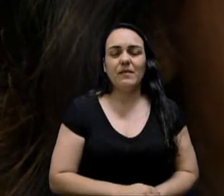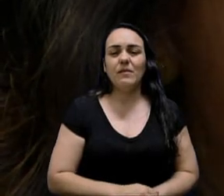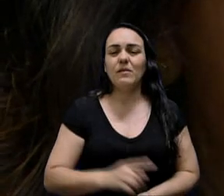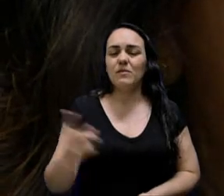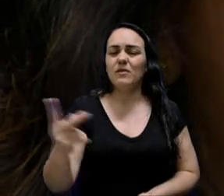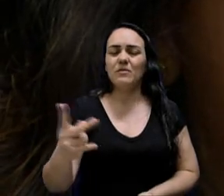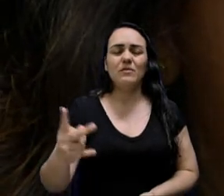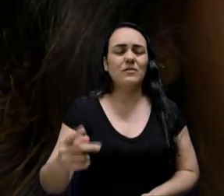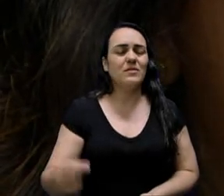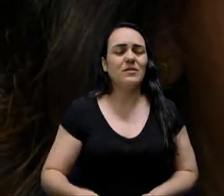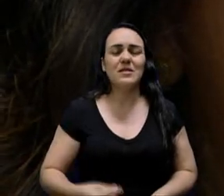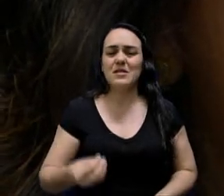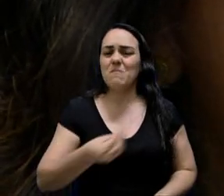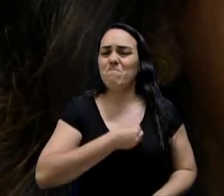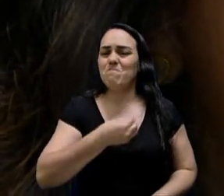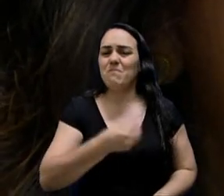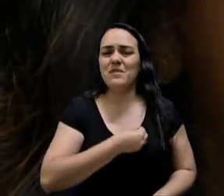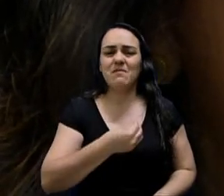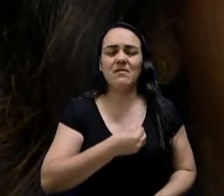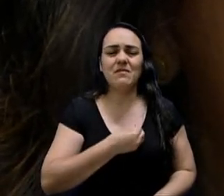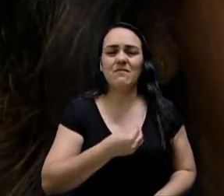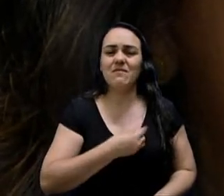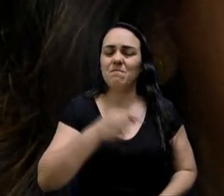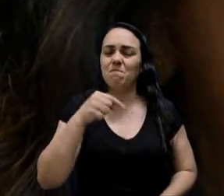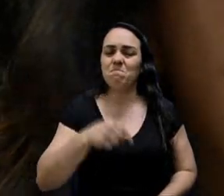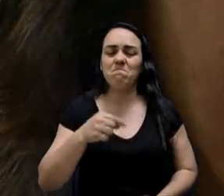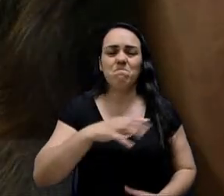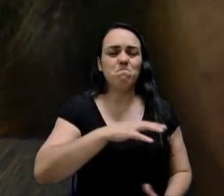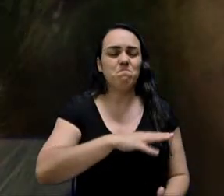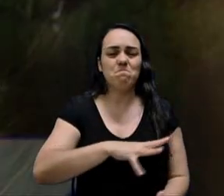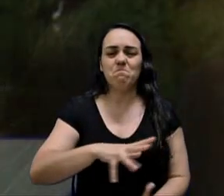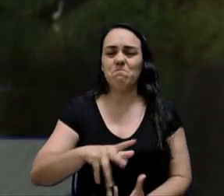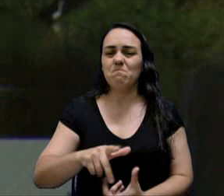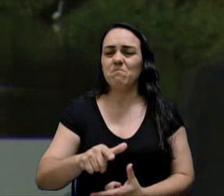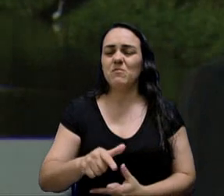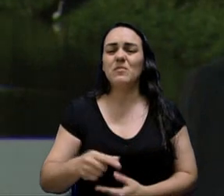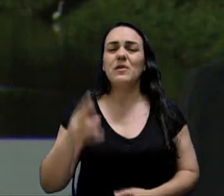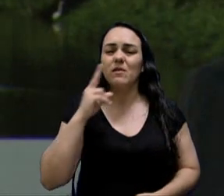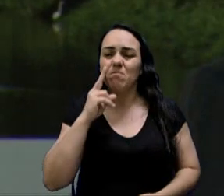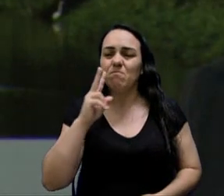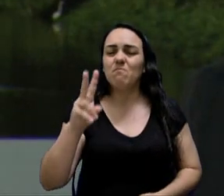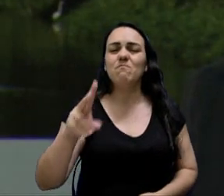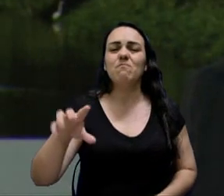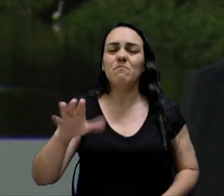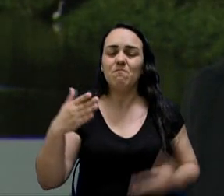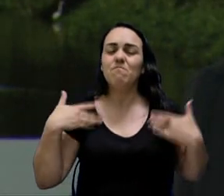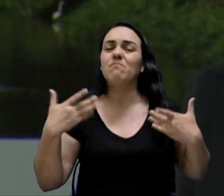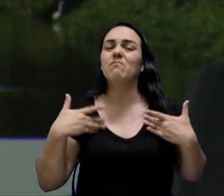Vocês são a razão da minha existência e eu me realizo por meio de vocês.